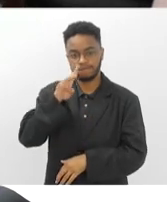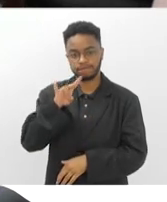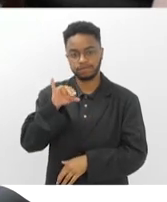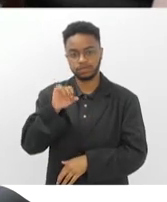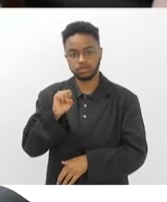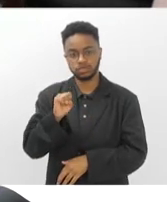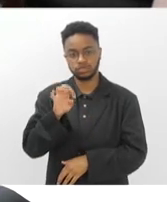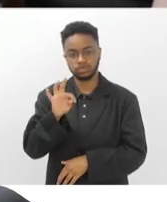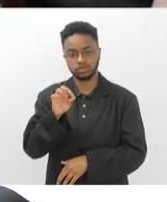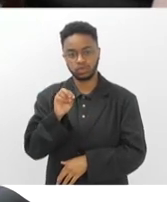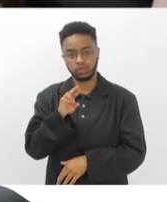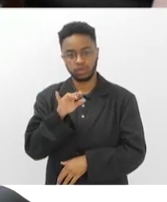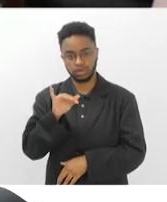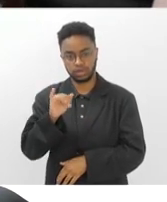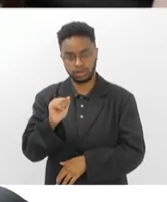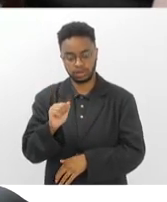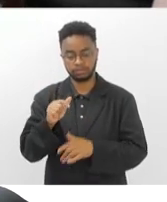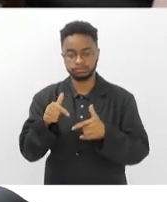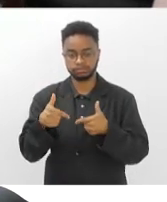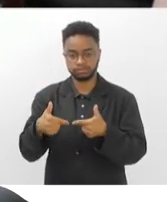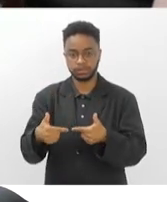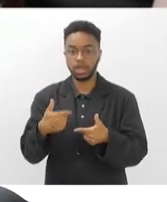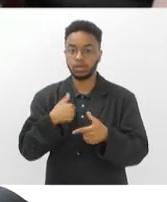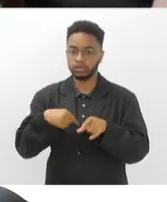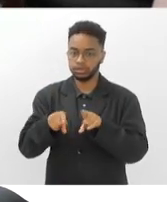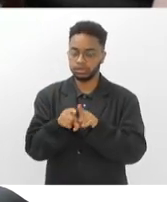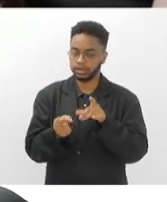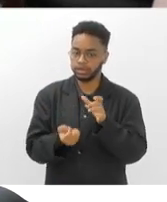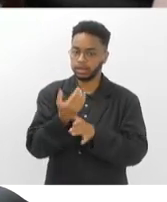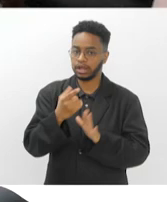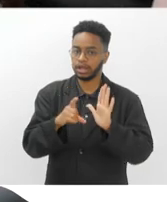eu também sou autor da lei original.